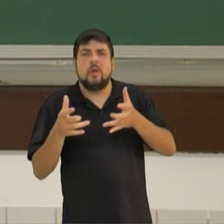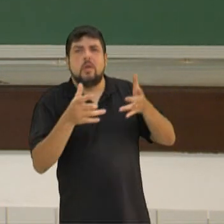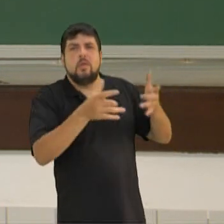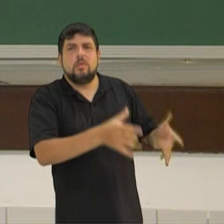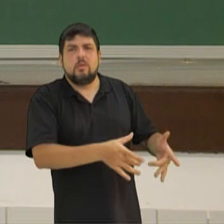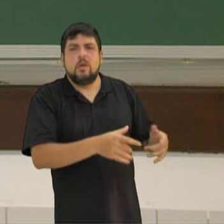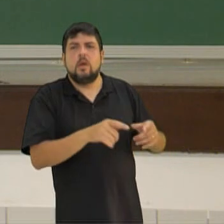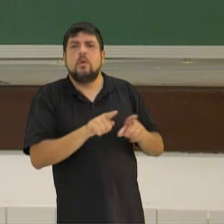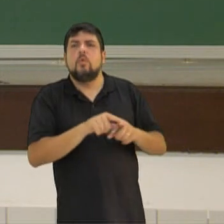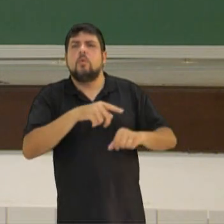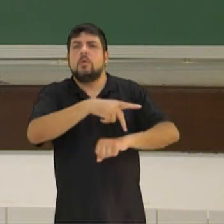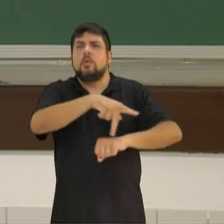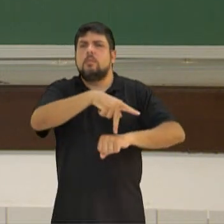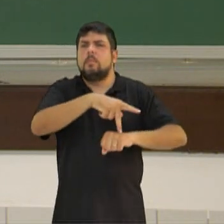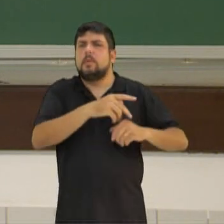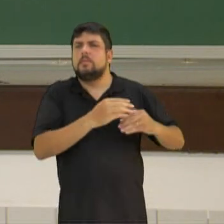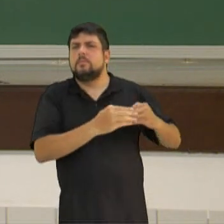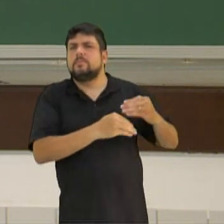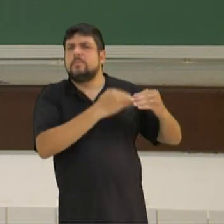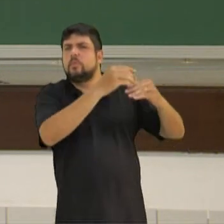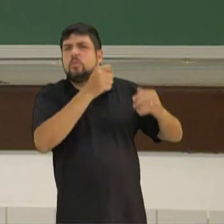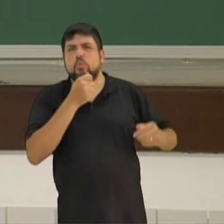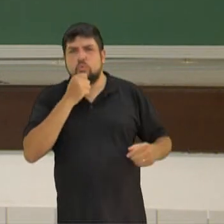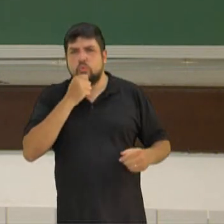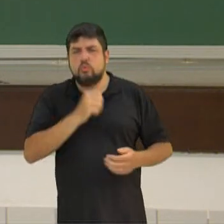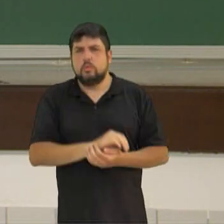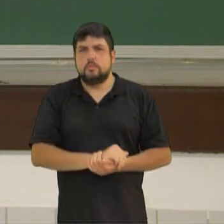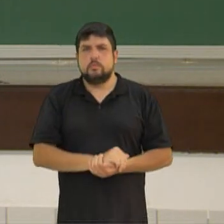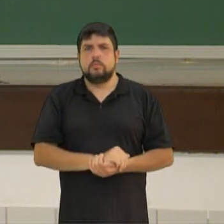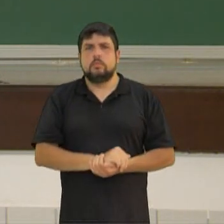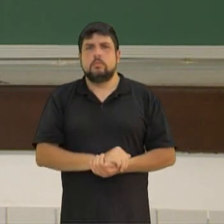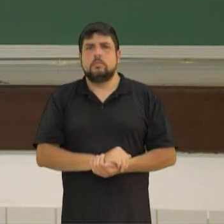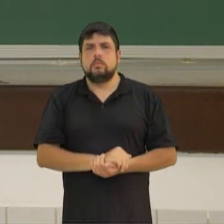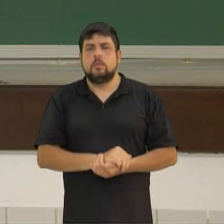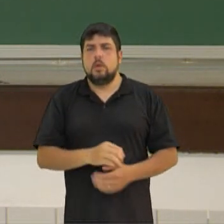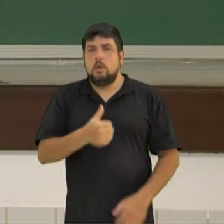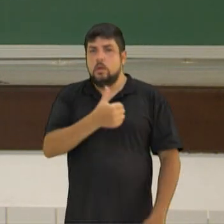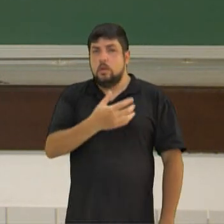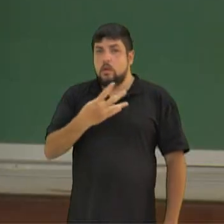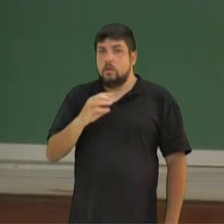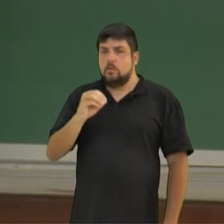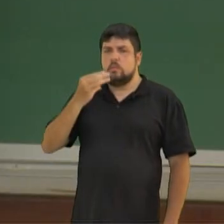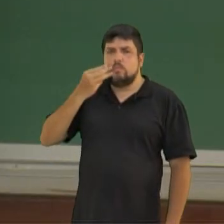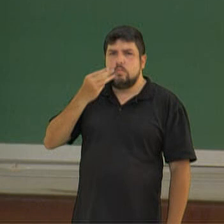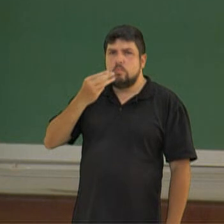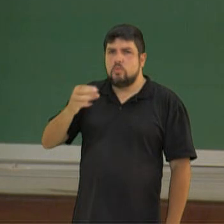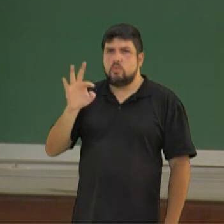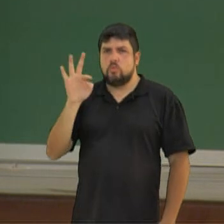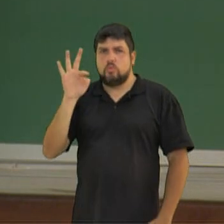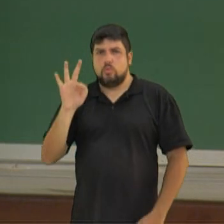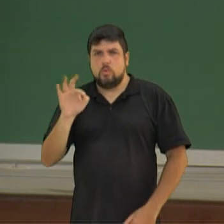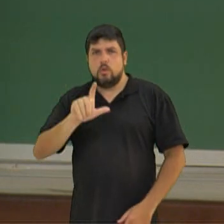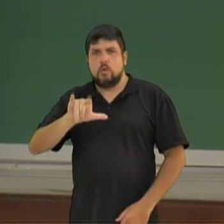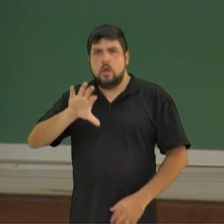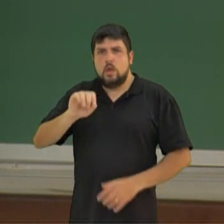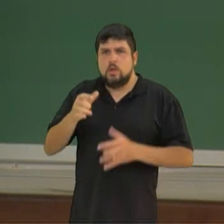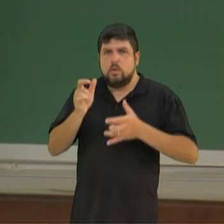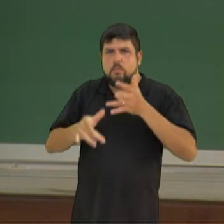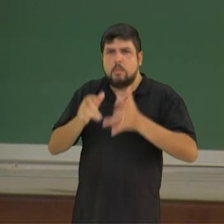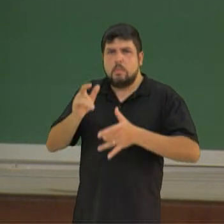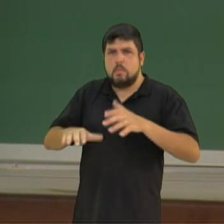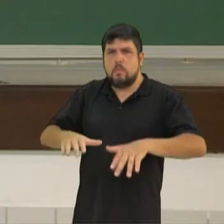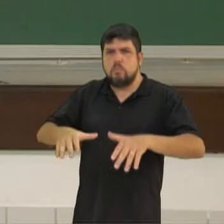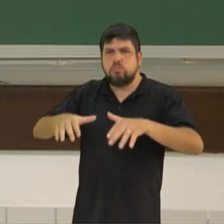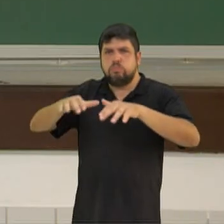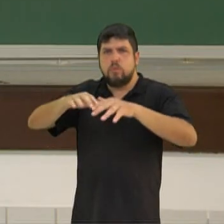favorecidos ou países menos desenvolvidos. Cerca de 40 milhões de toneladas de lixo eletrônico são gerados por ano